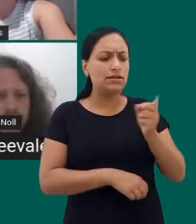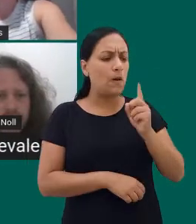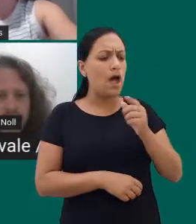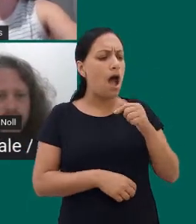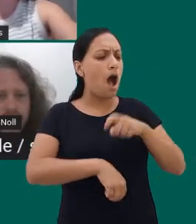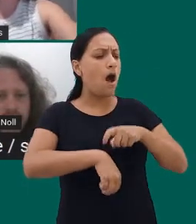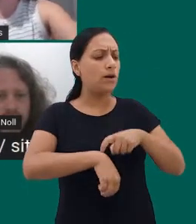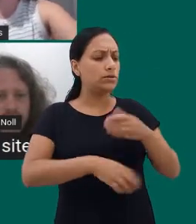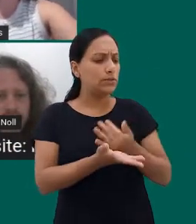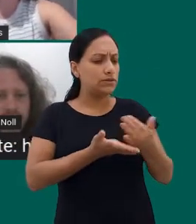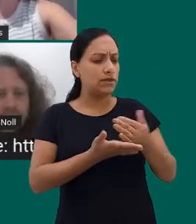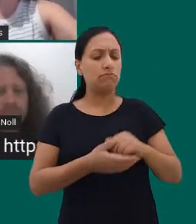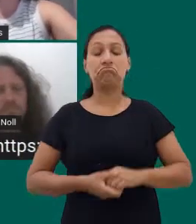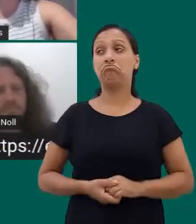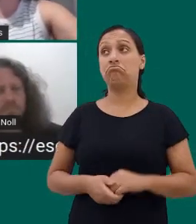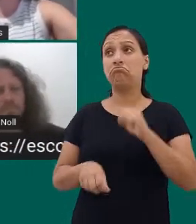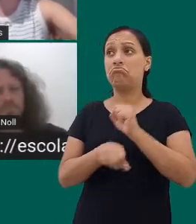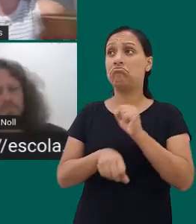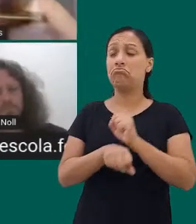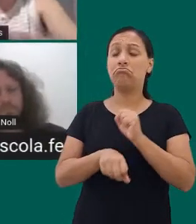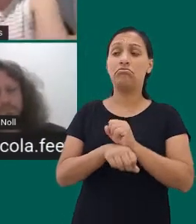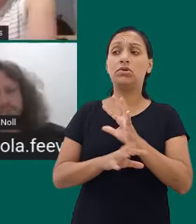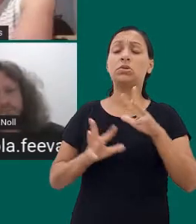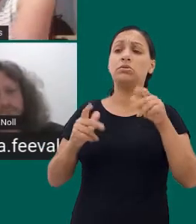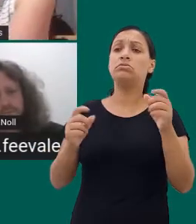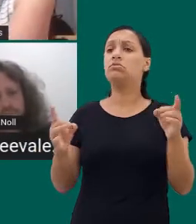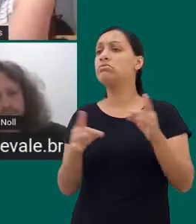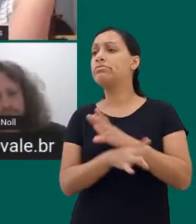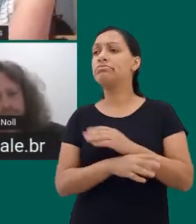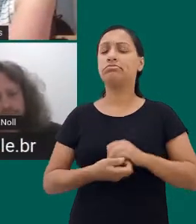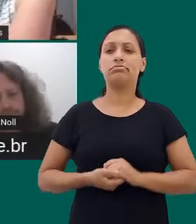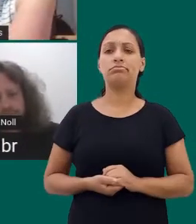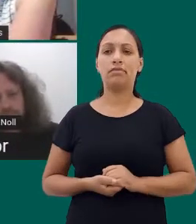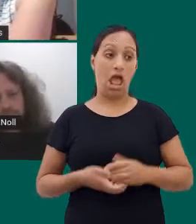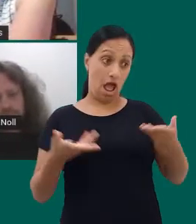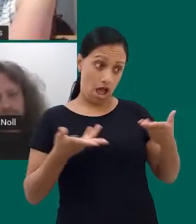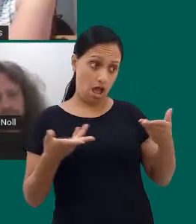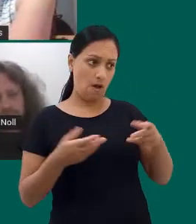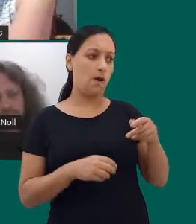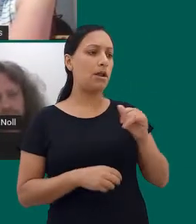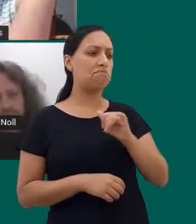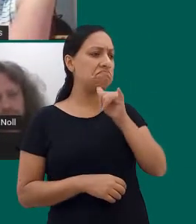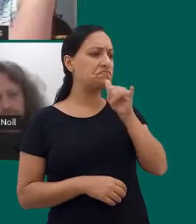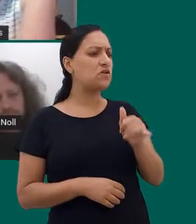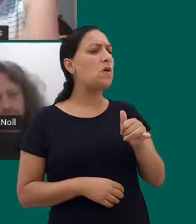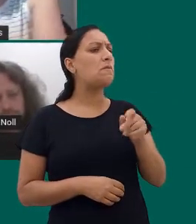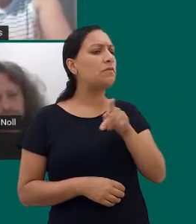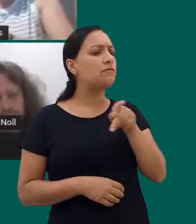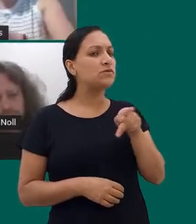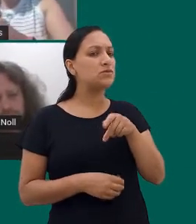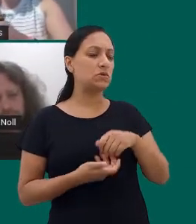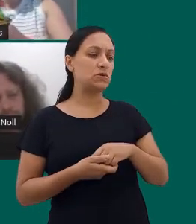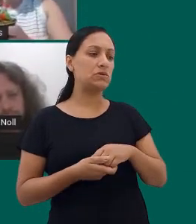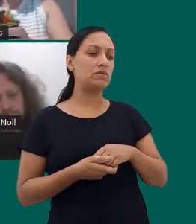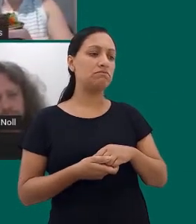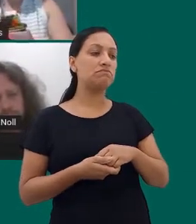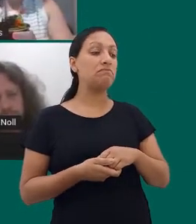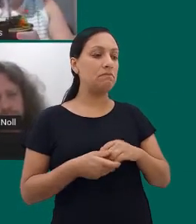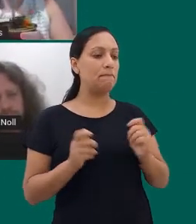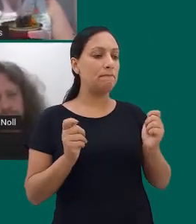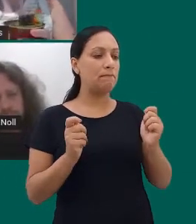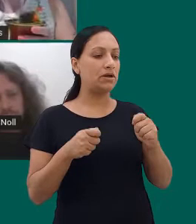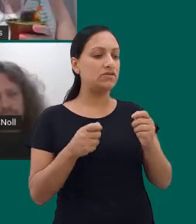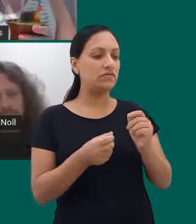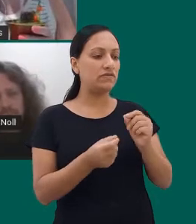ele esperou até que todos estivessem prontos. "Agora," disse a professora, "faremos um prato." Que bom, pensou o menino.